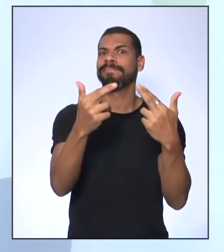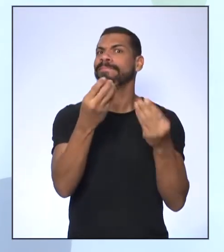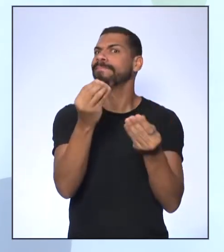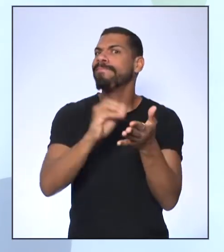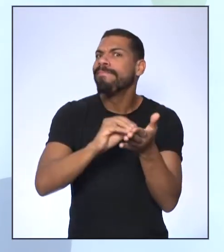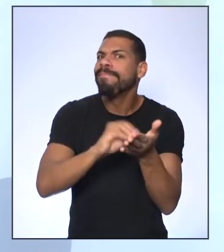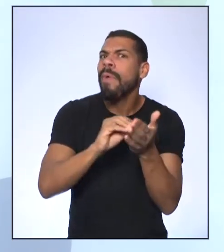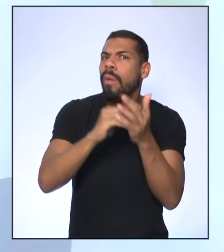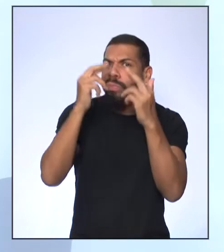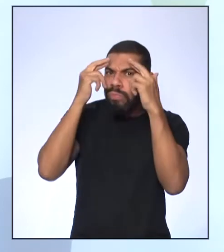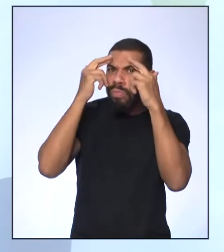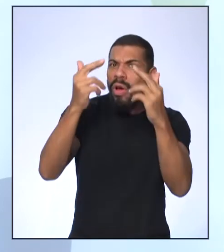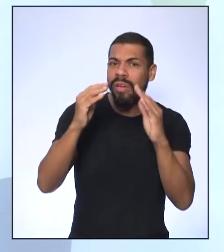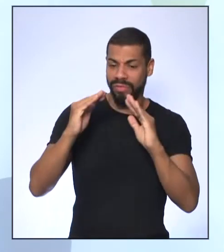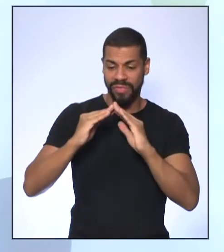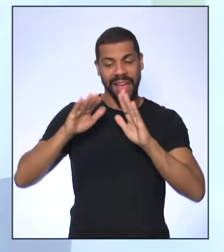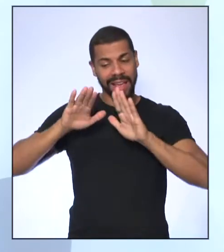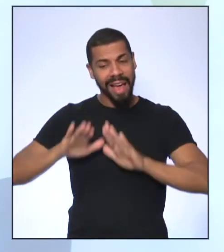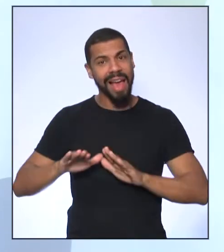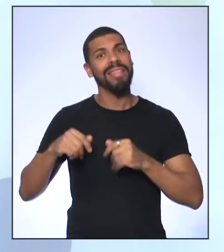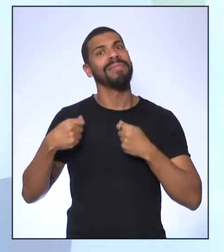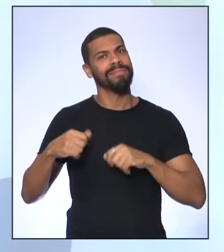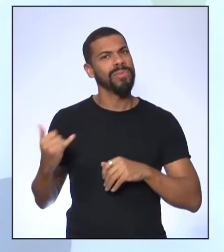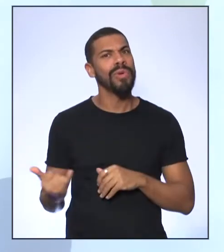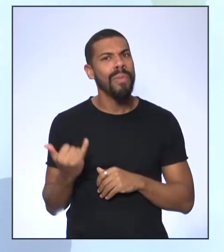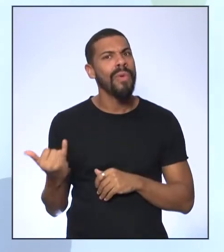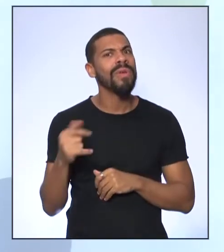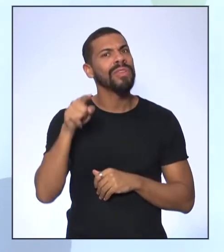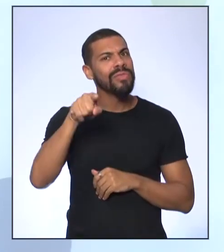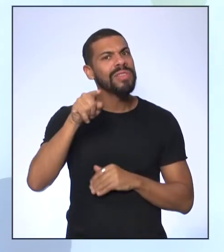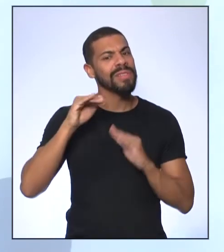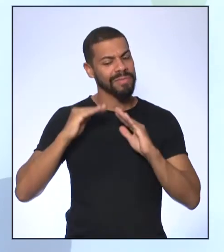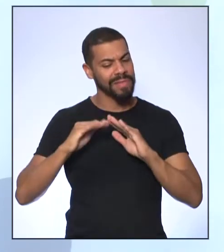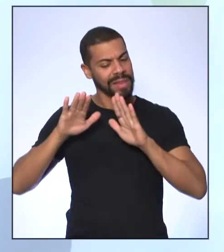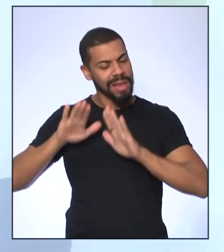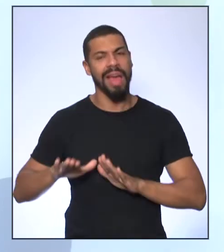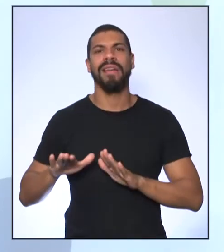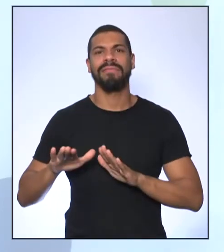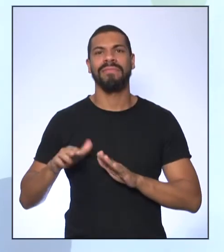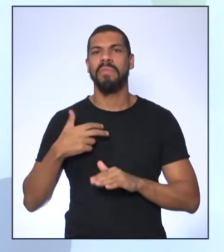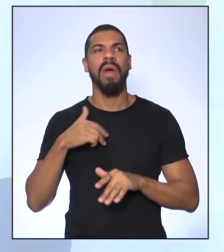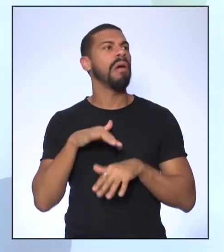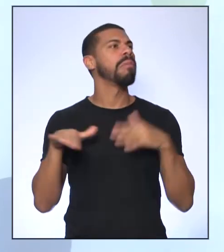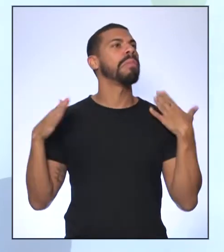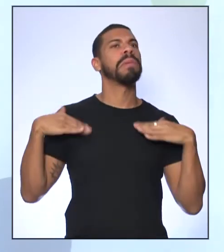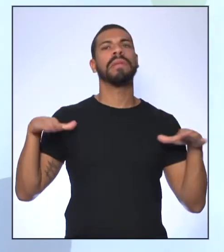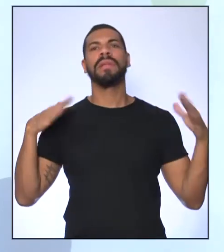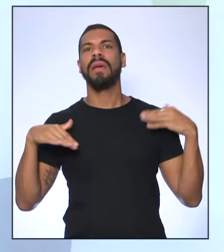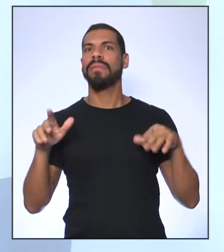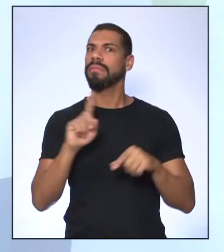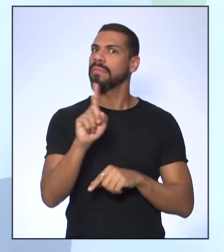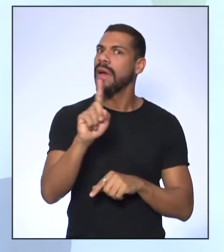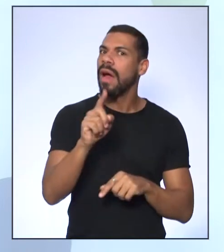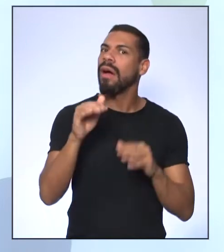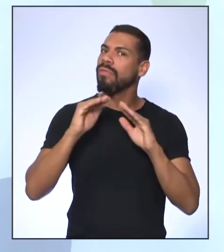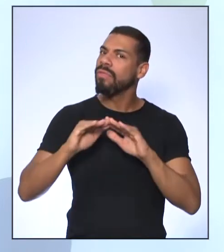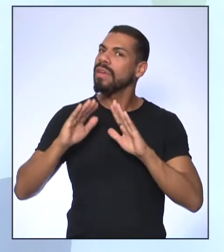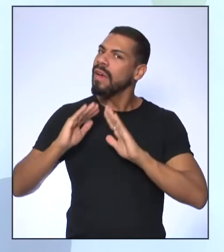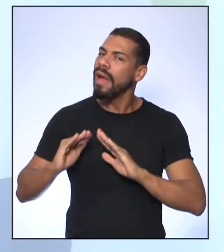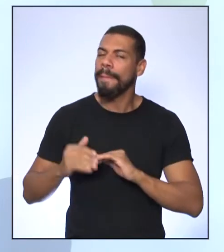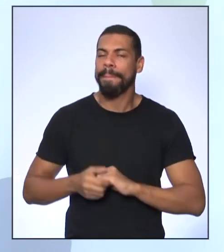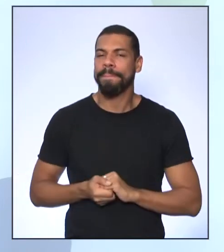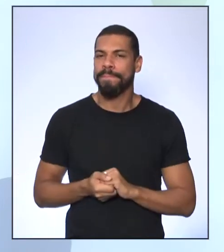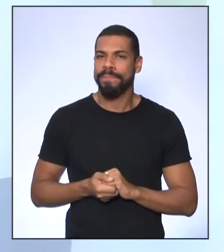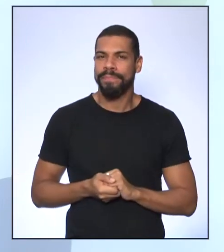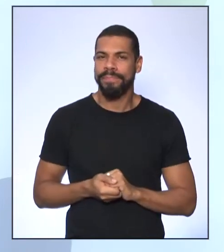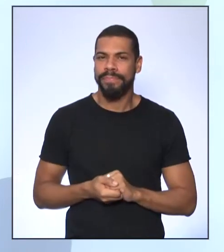muito importante que vocês fiquem em casa, porque a gente está trabalhando aqui para que vocês permaneçam, a gente está tentando atender da melhor forma, mas é de pensar nesse